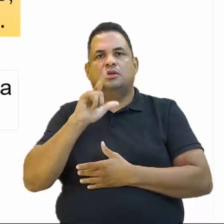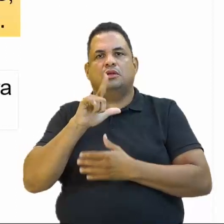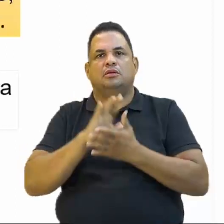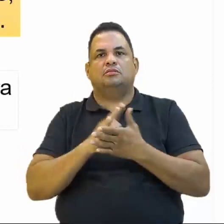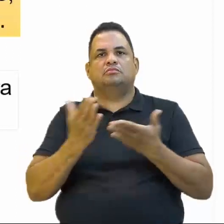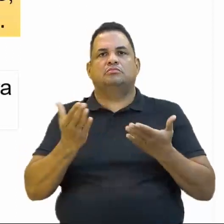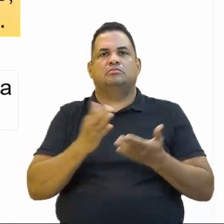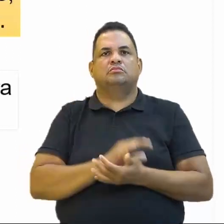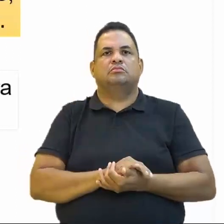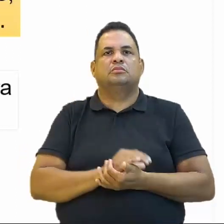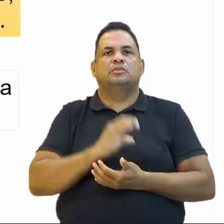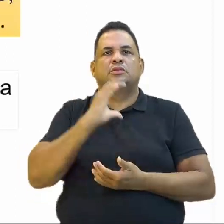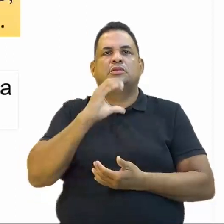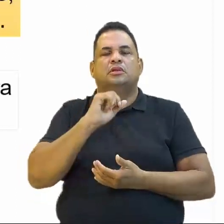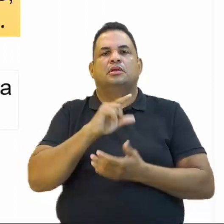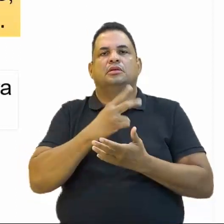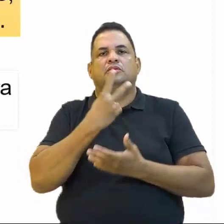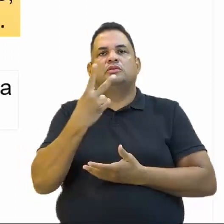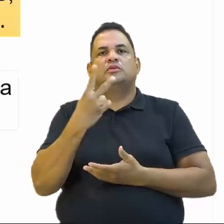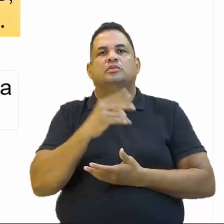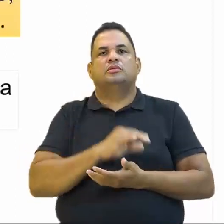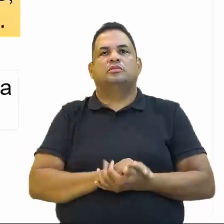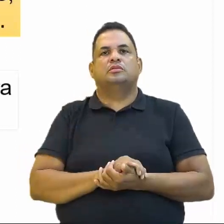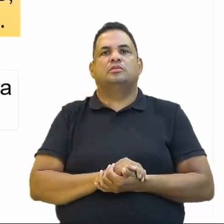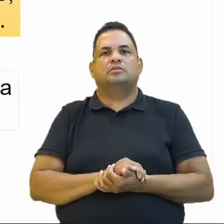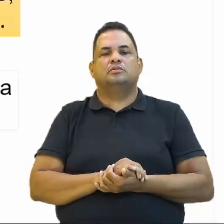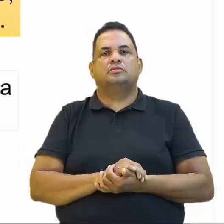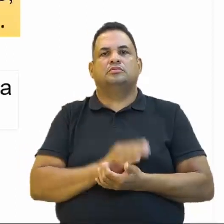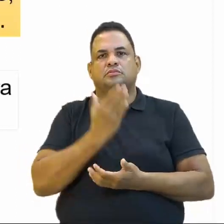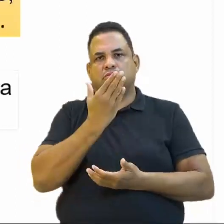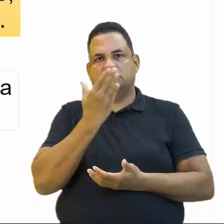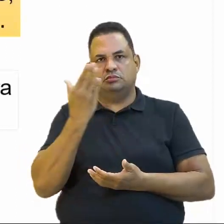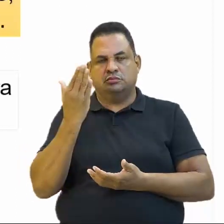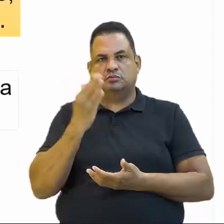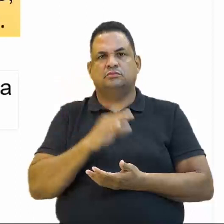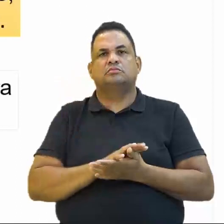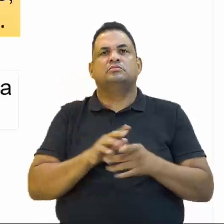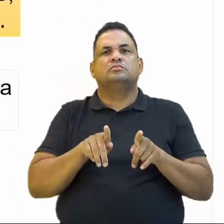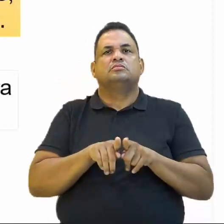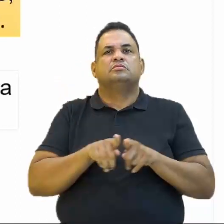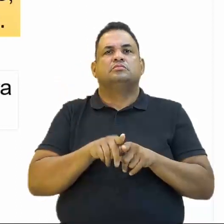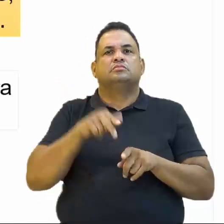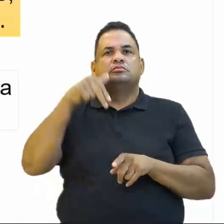é o Cl2, o hidróxido de sódio, que é o